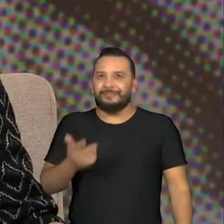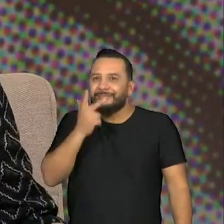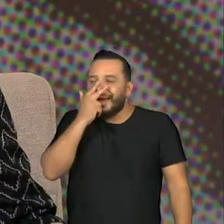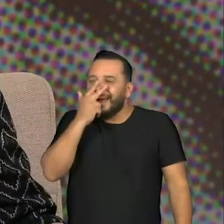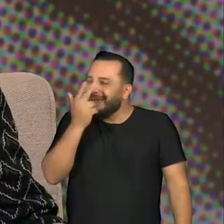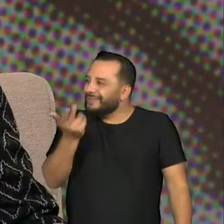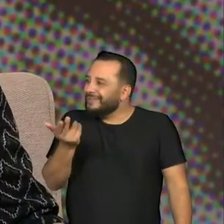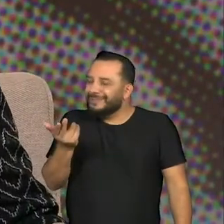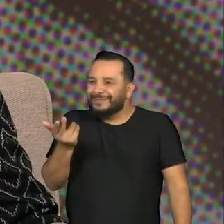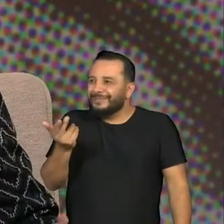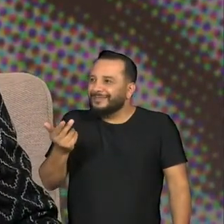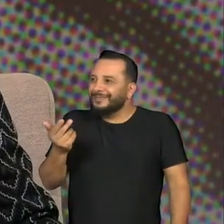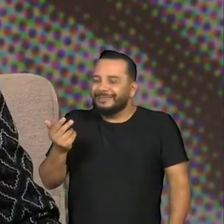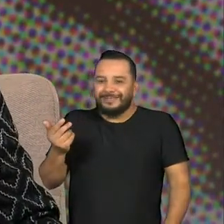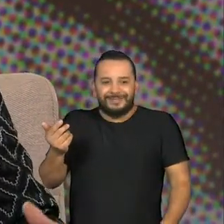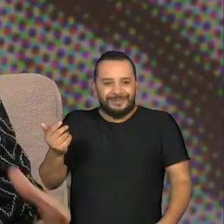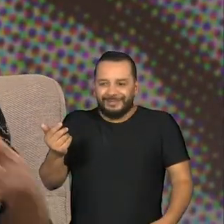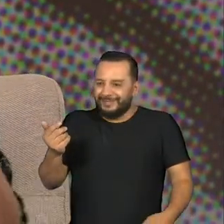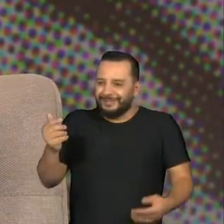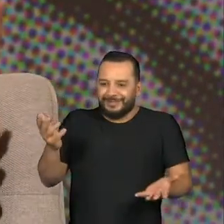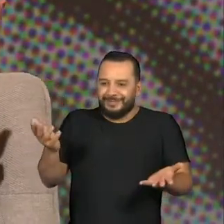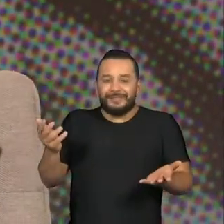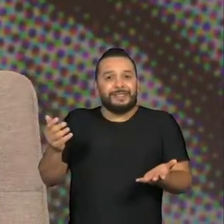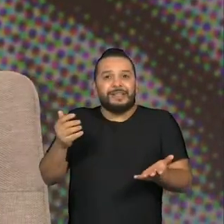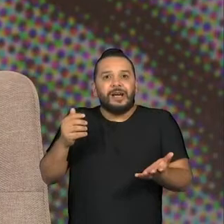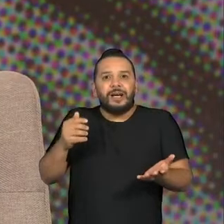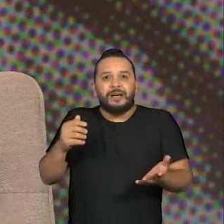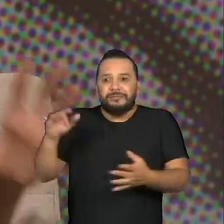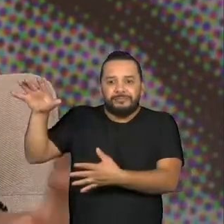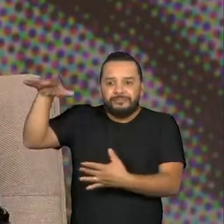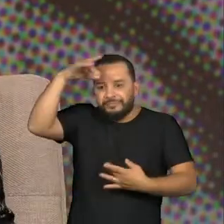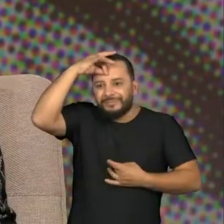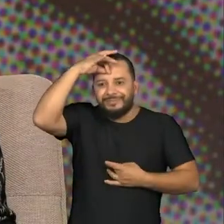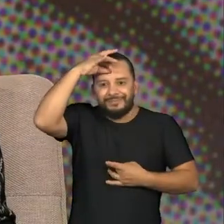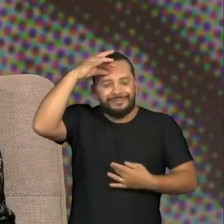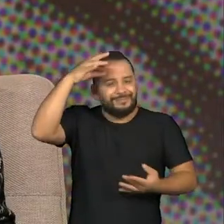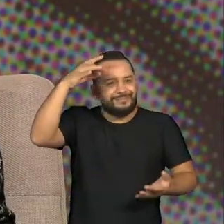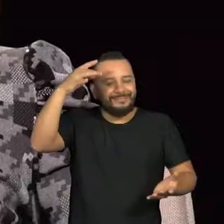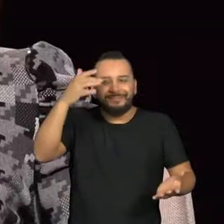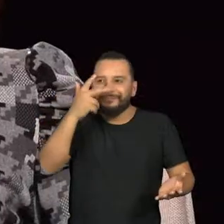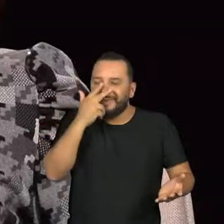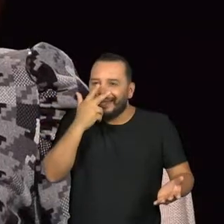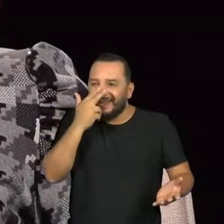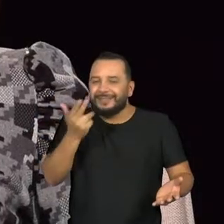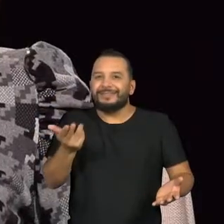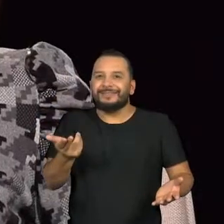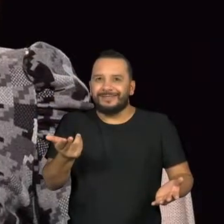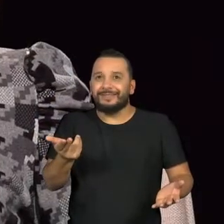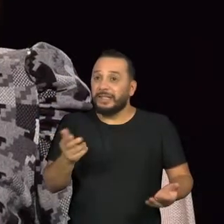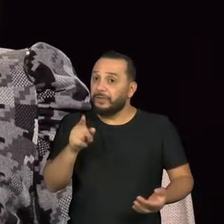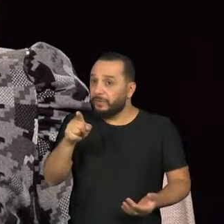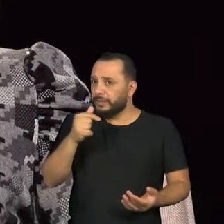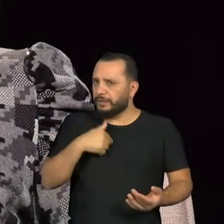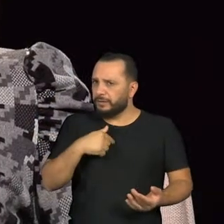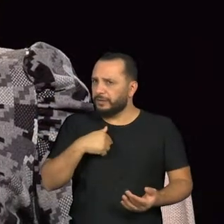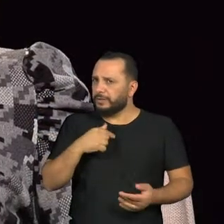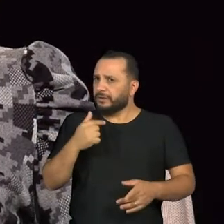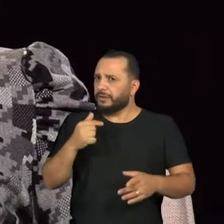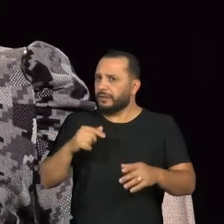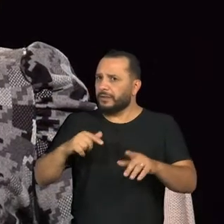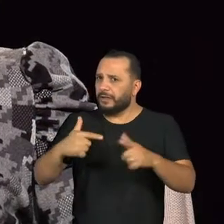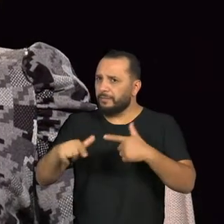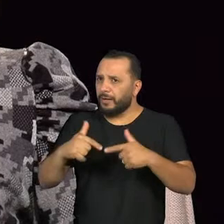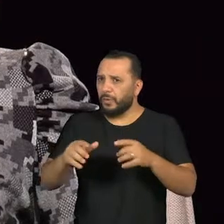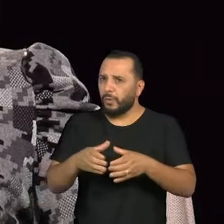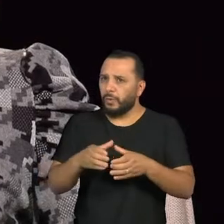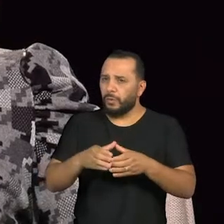Né? Eu tinha uma outra existência e achei uma voz naquele lugar. Você foi trabalhar no grupo